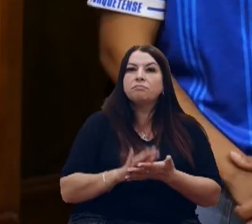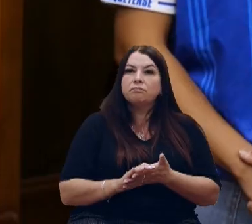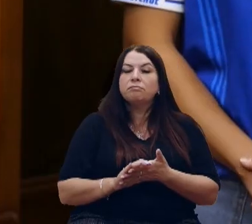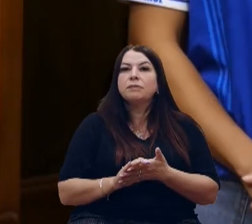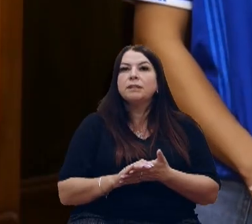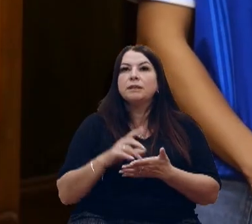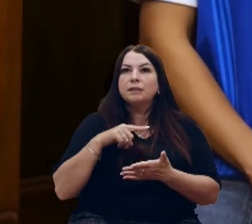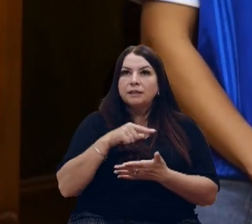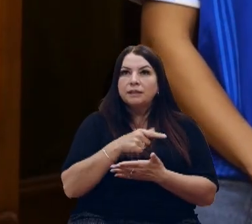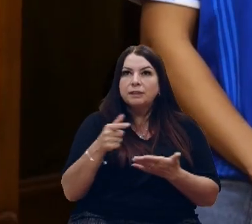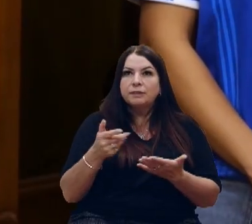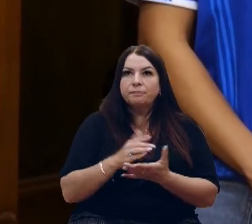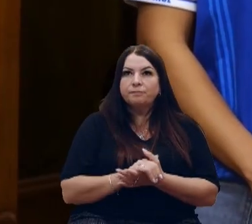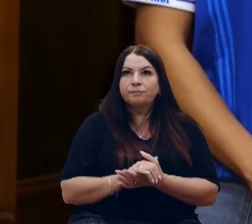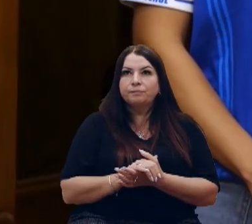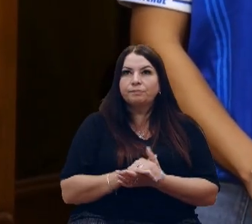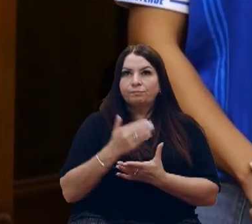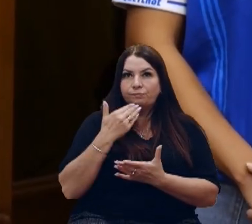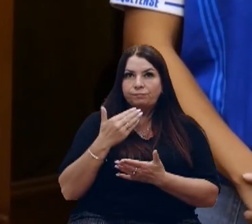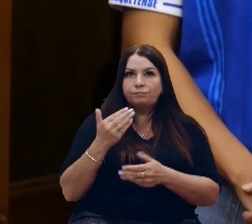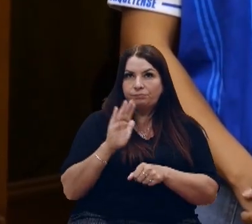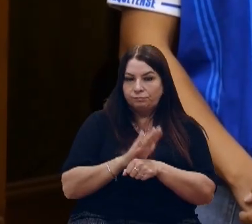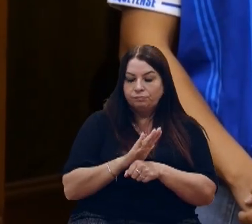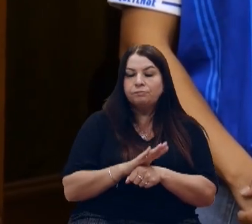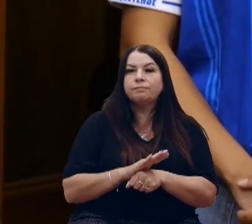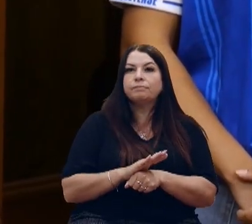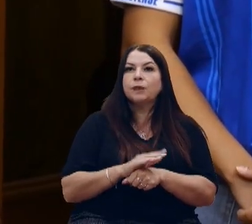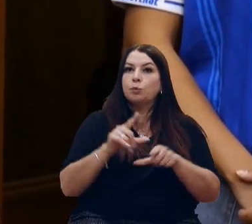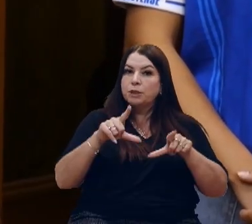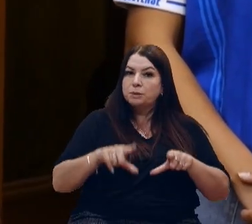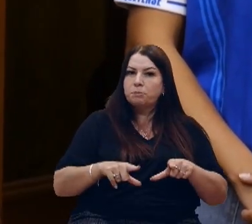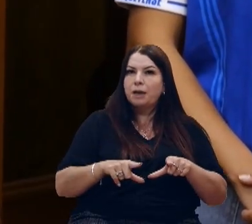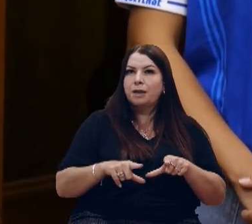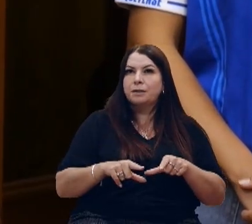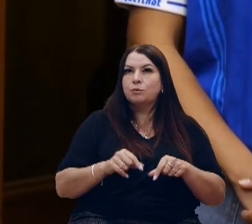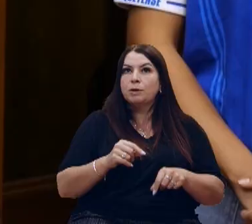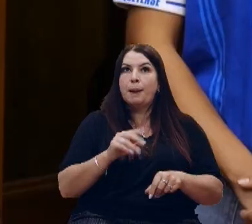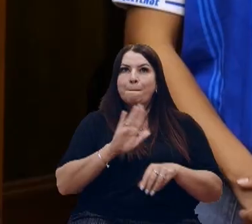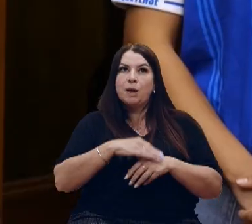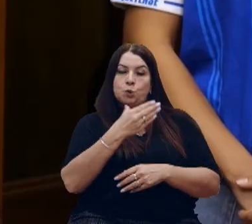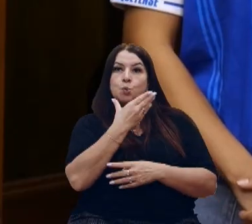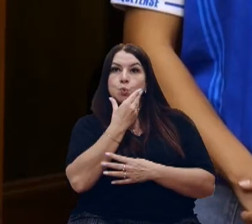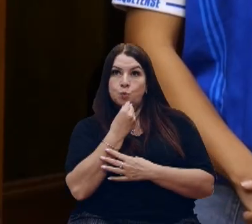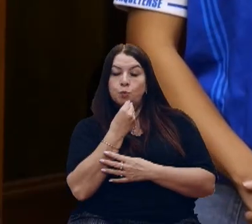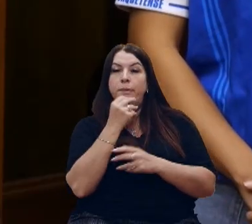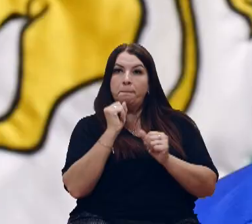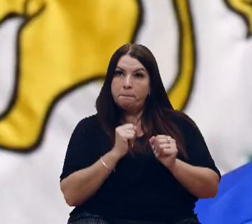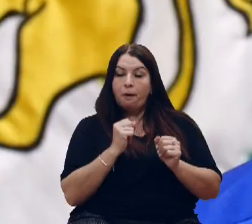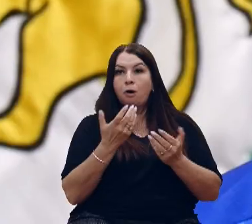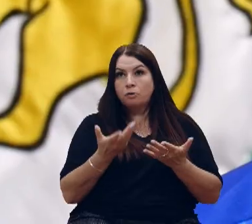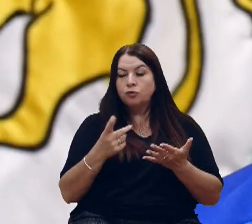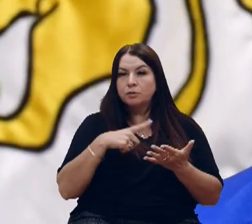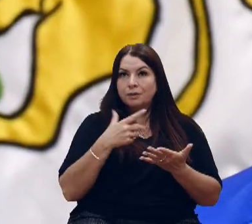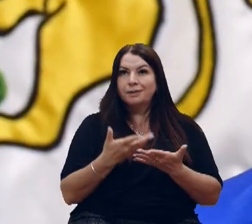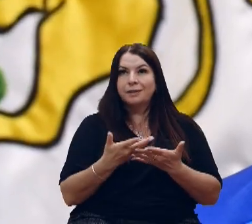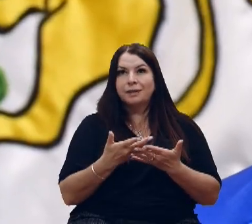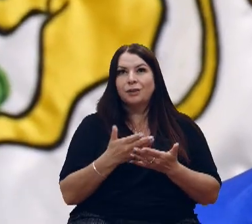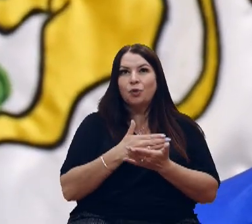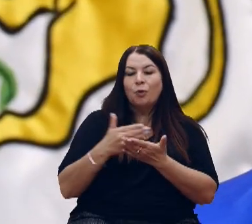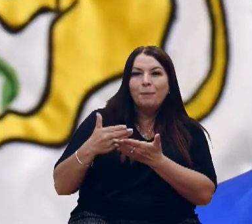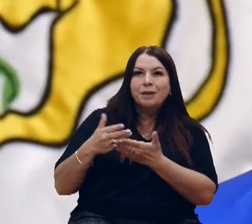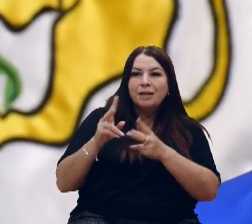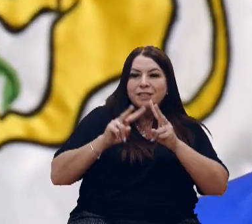gente está pedindo ajuda aí. Que num espaço que é tão masculino, a gente pode ter a gente vai começar a ter